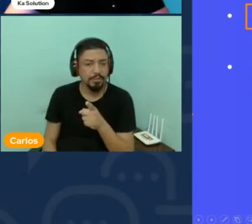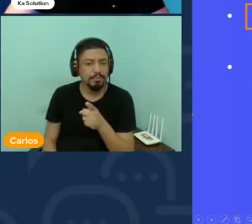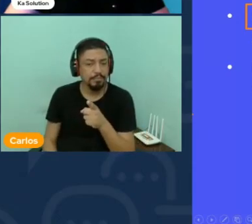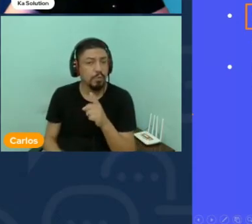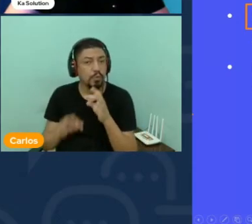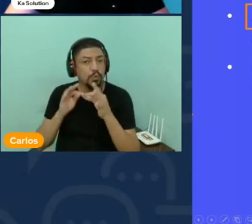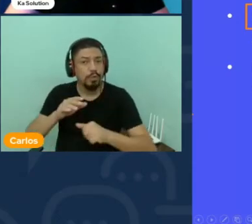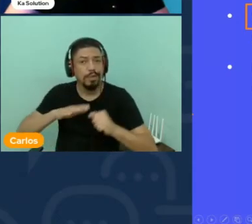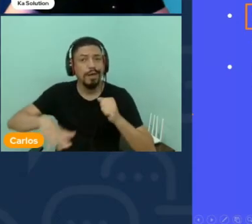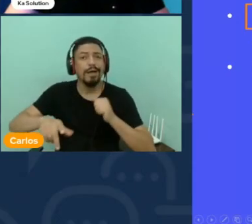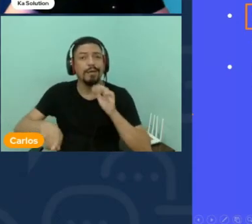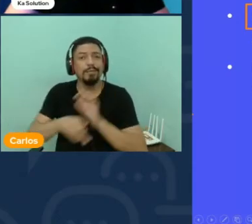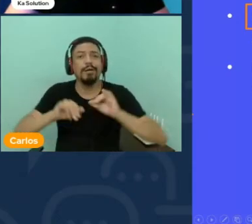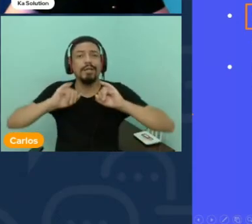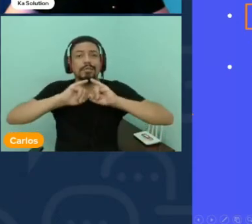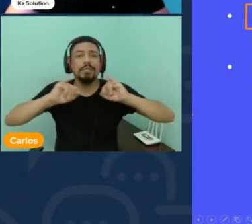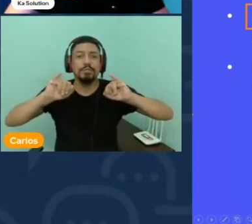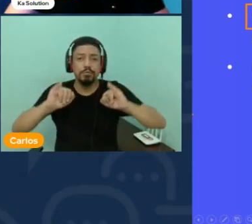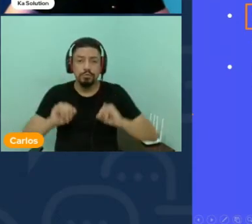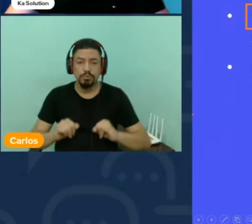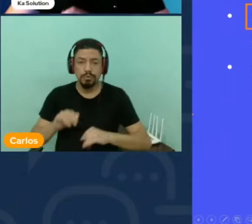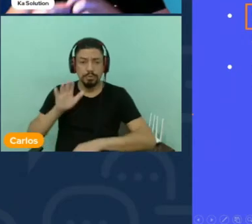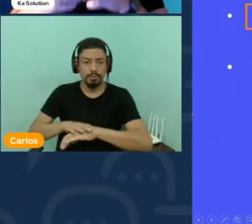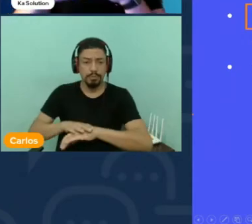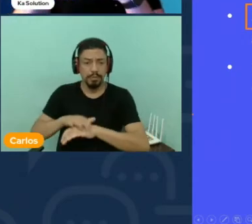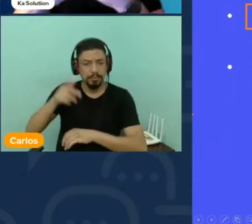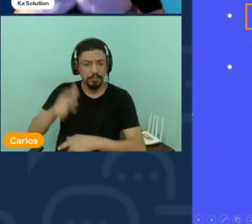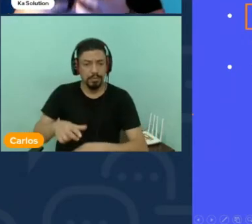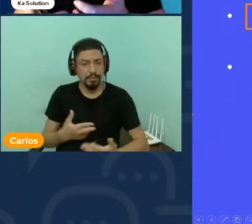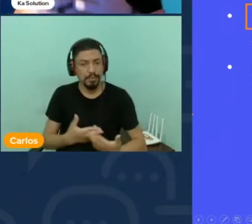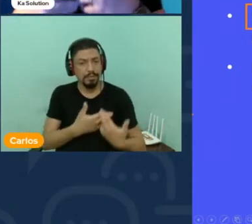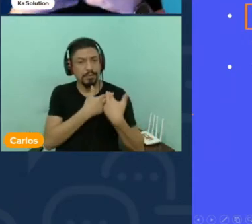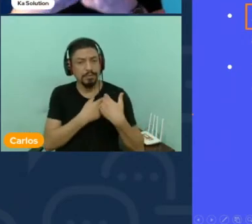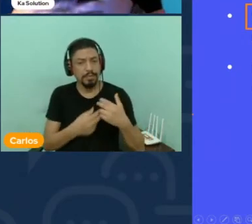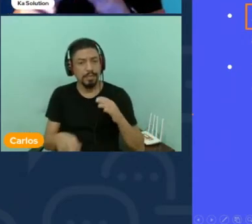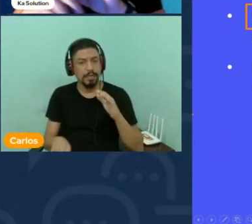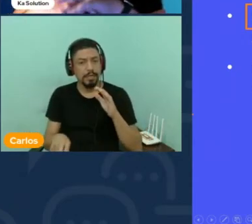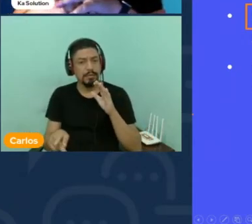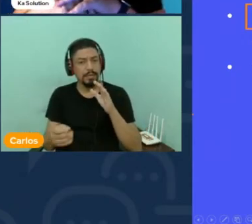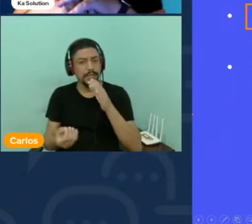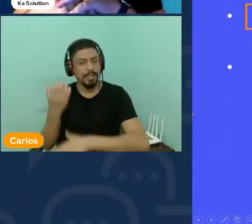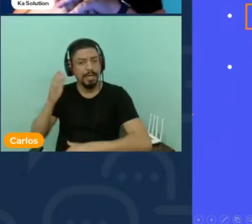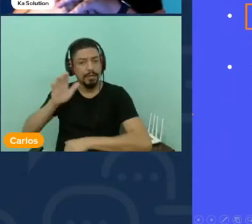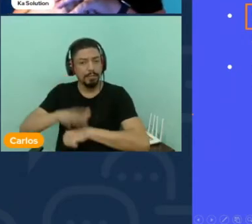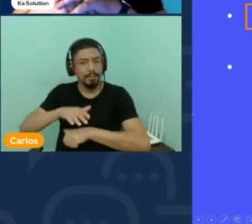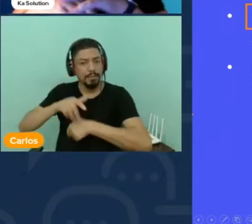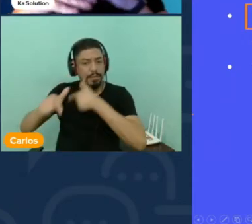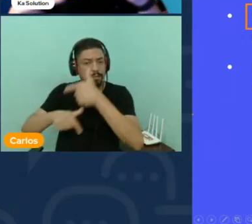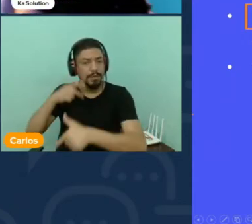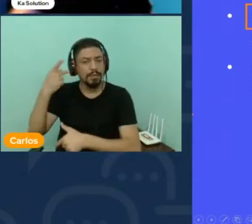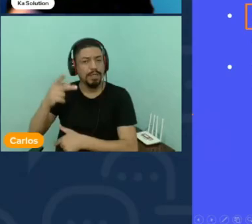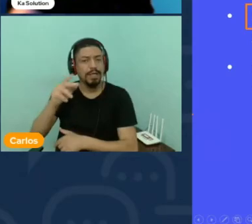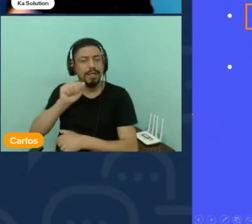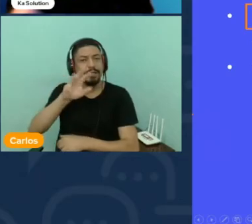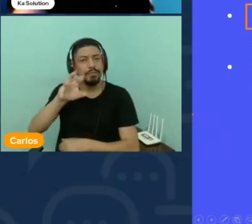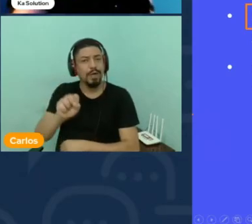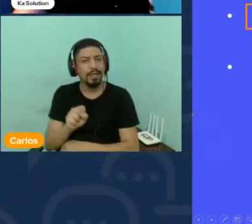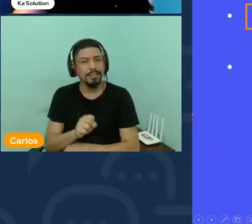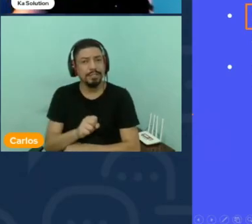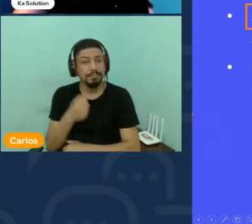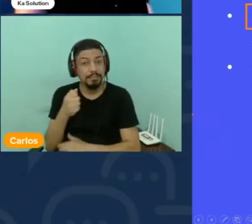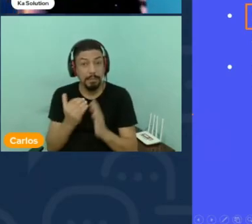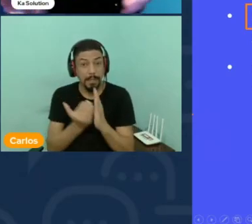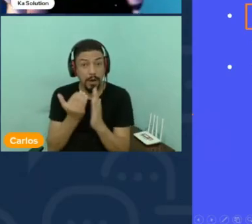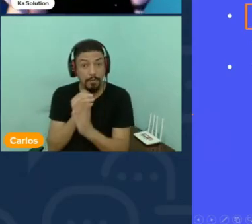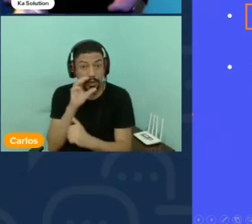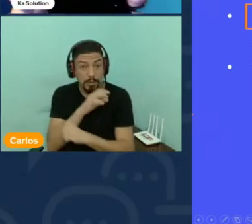Toda a parte de infraestrutura é, de novo, criada e operada pela AWS. Se eu preciso de mais